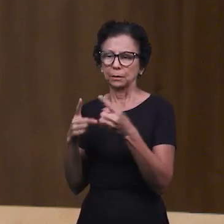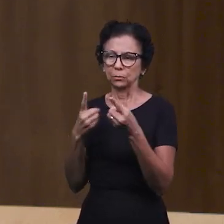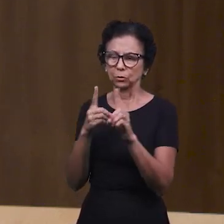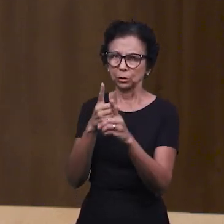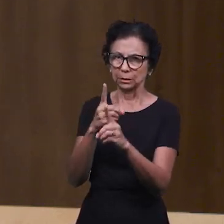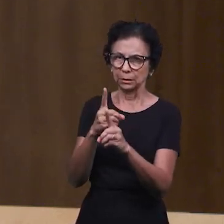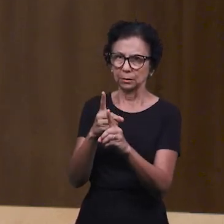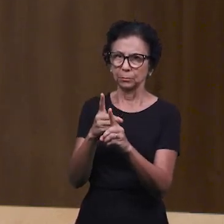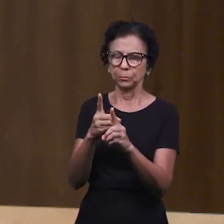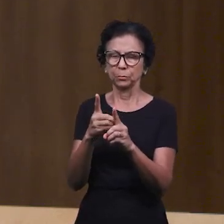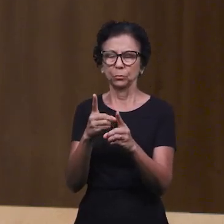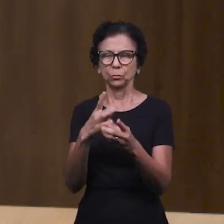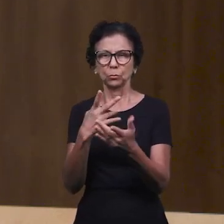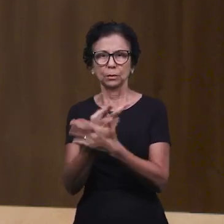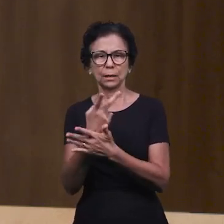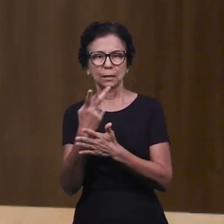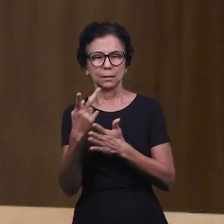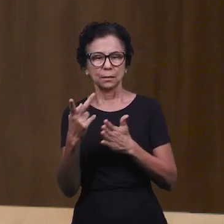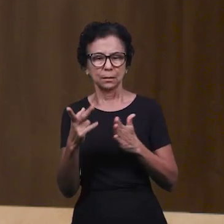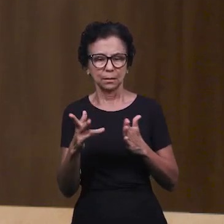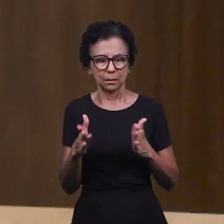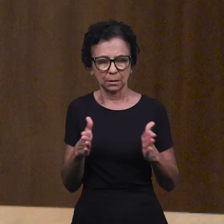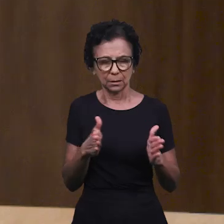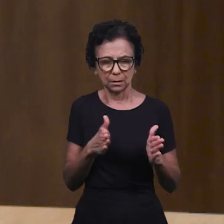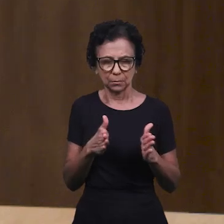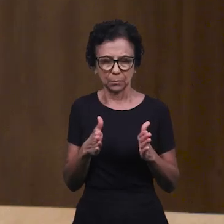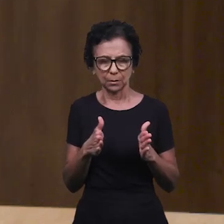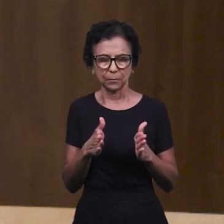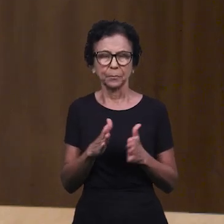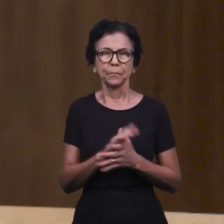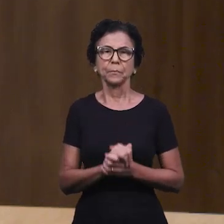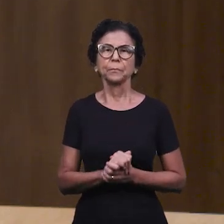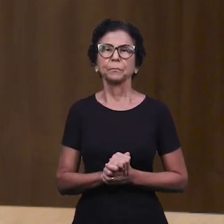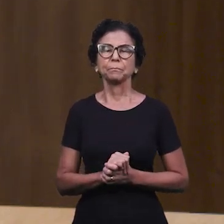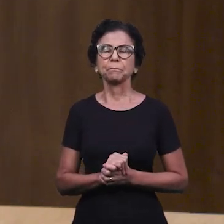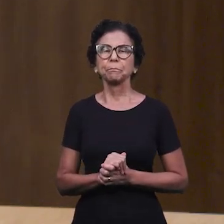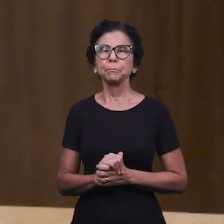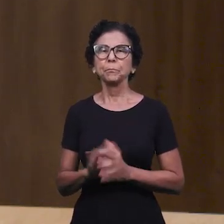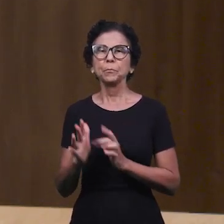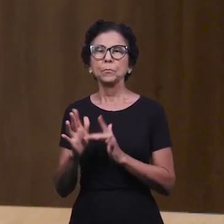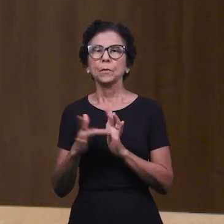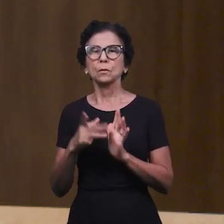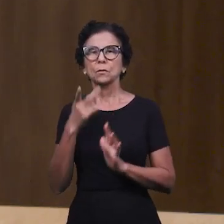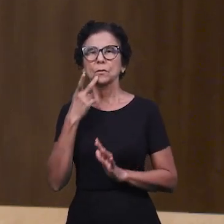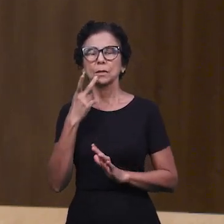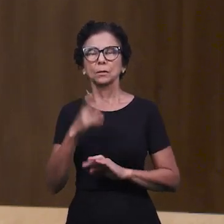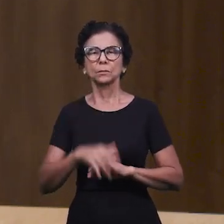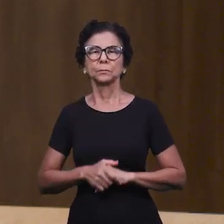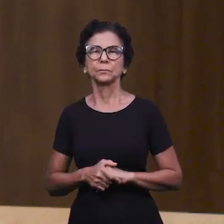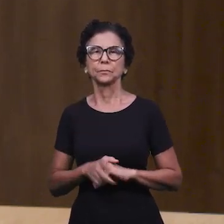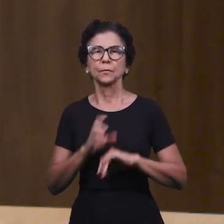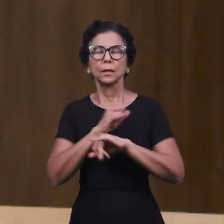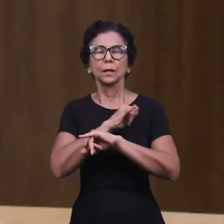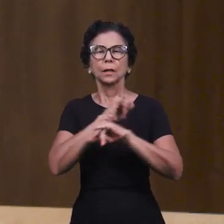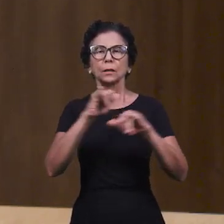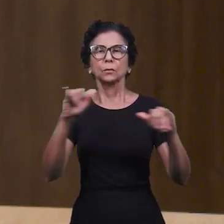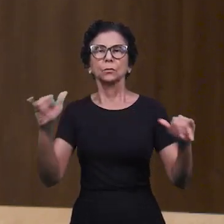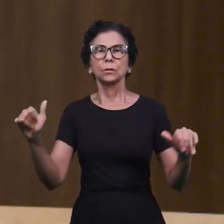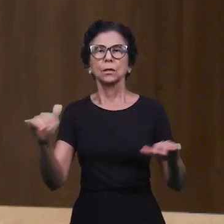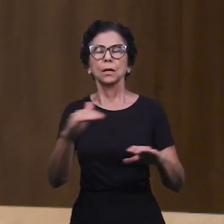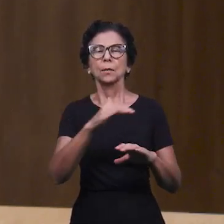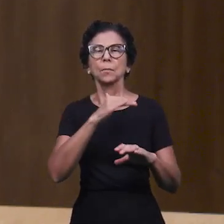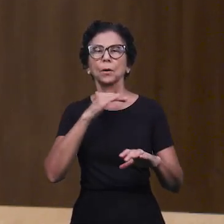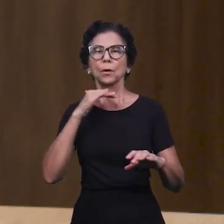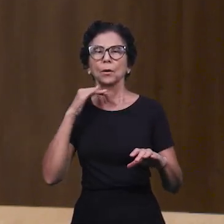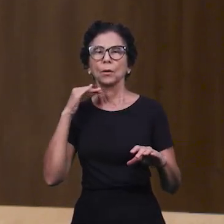lapso de tempo da representação da ceia, quando ele diz assim: anunciais a morte até que venha. Então é o fim